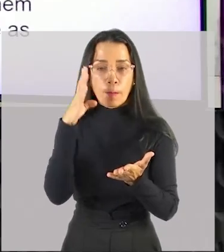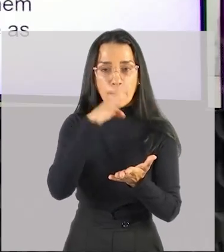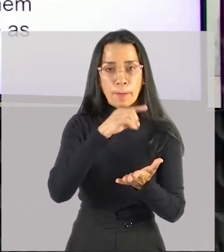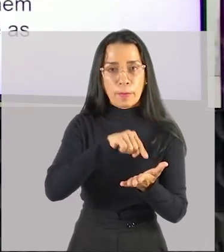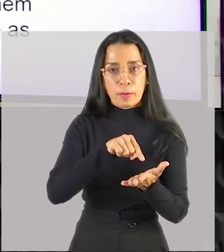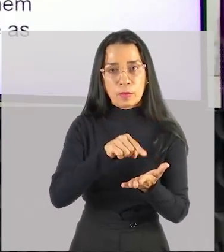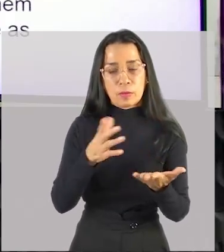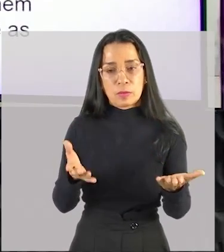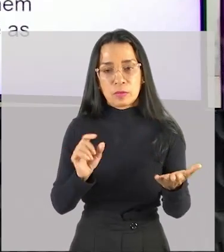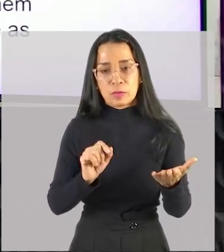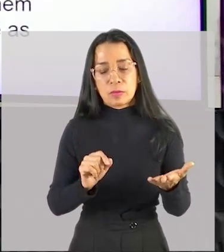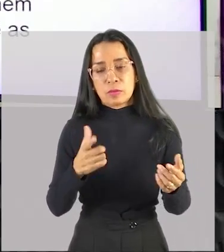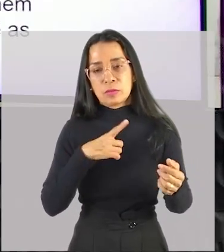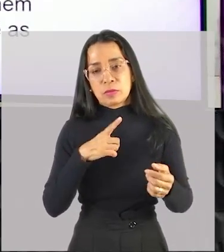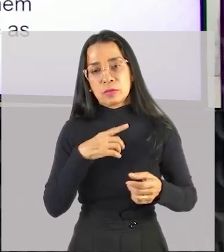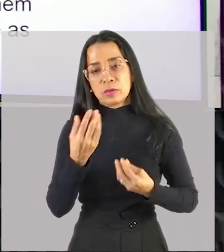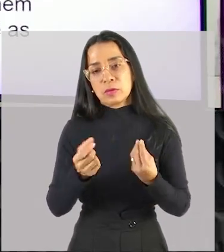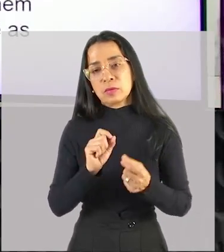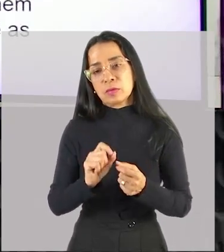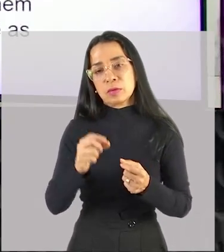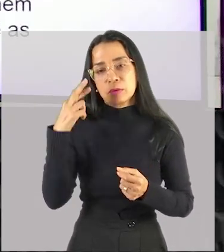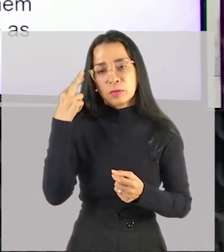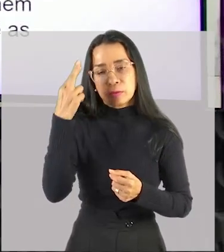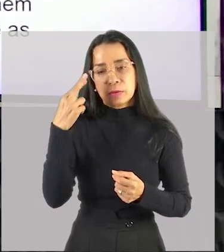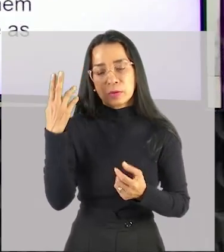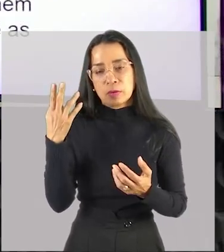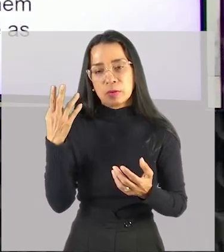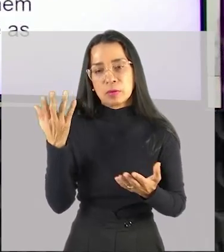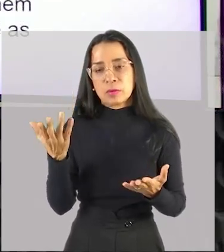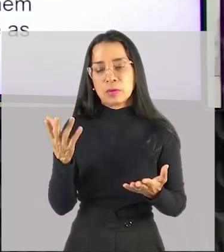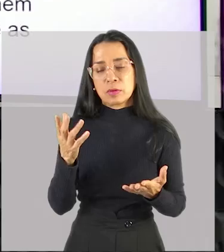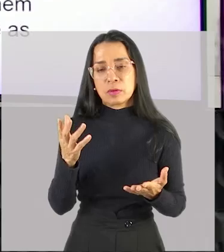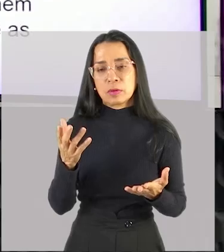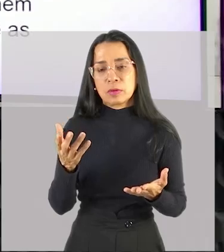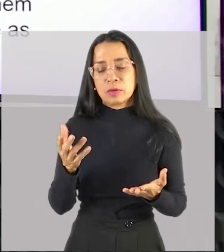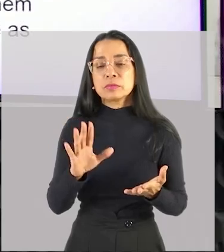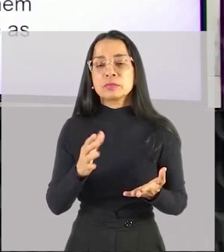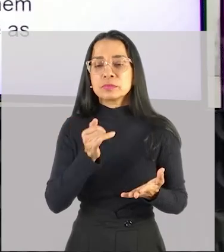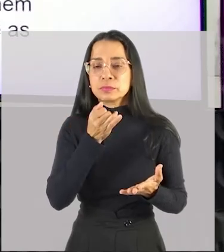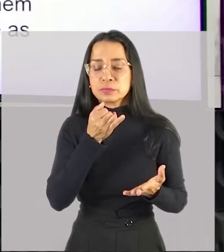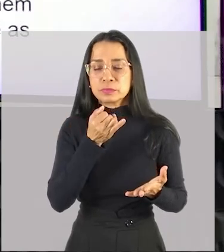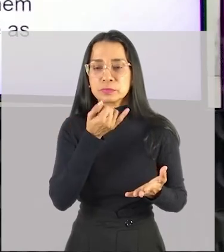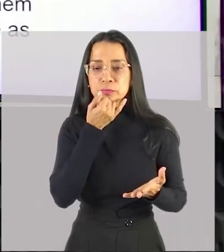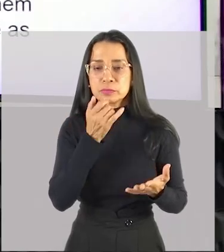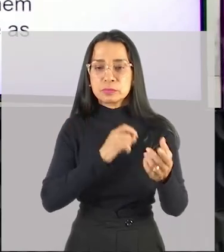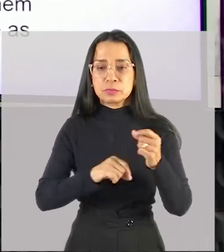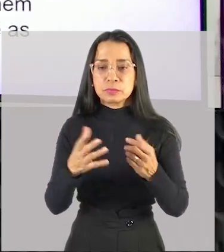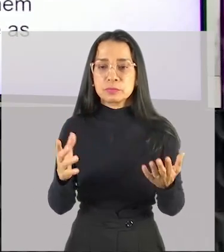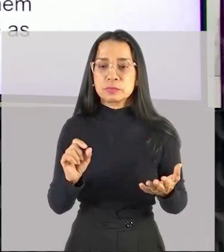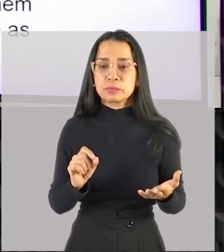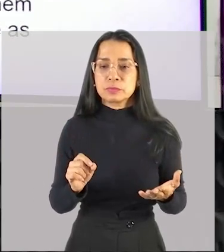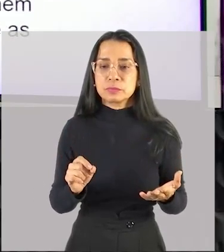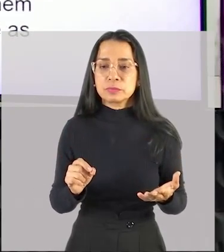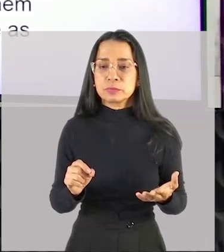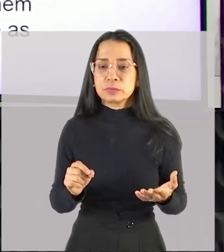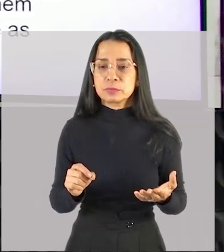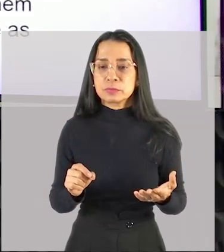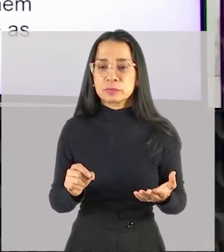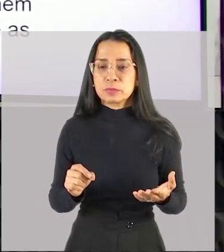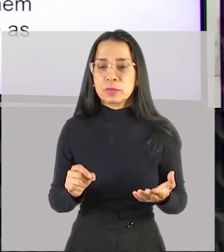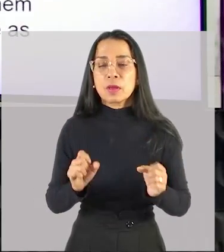agora. Há, portanto, uma razão, certo? Pois sem ela não poderia viver e agir corretamente.